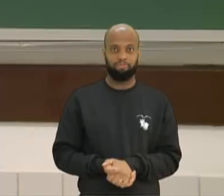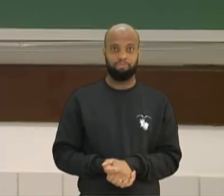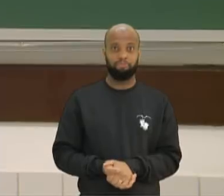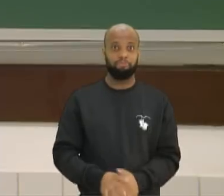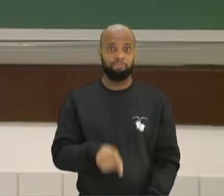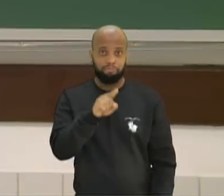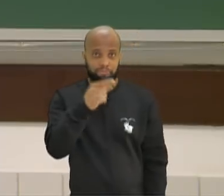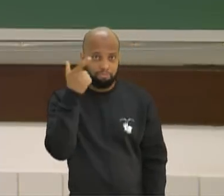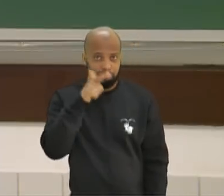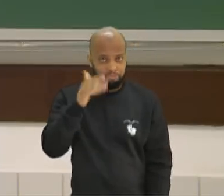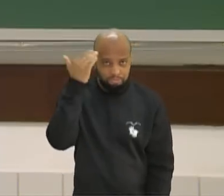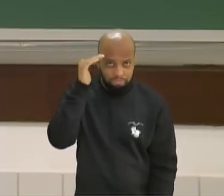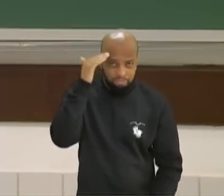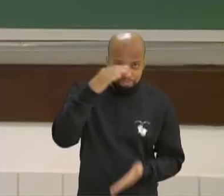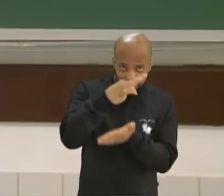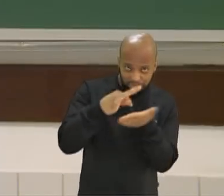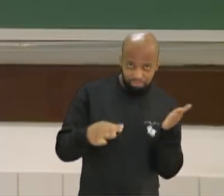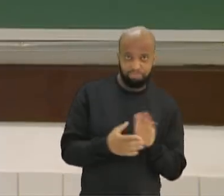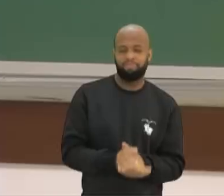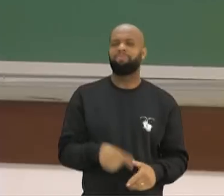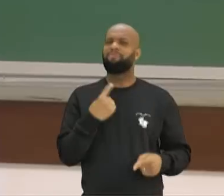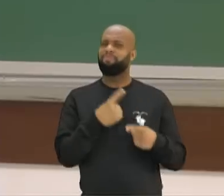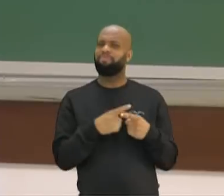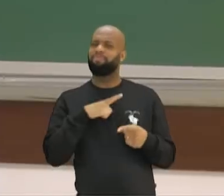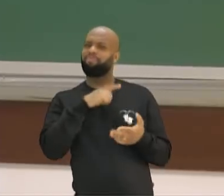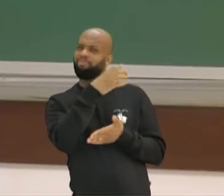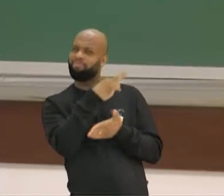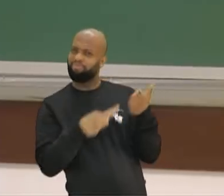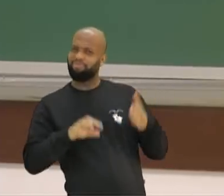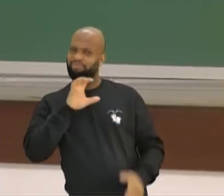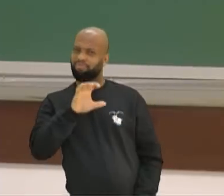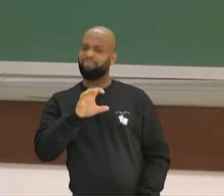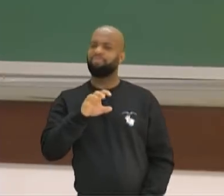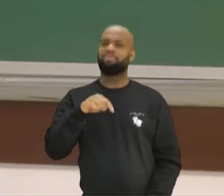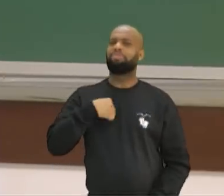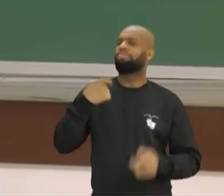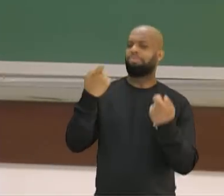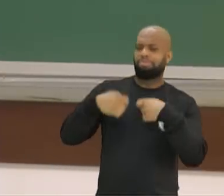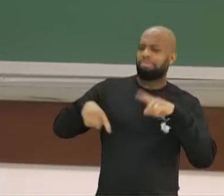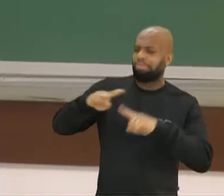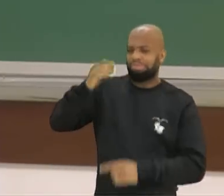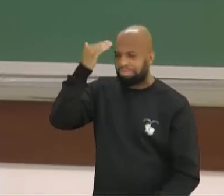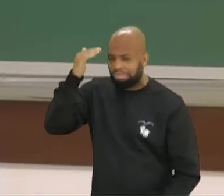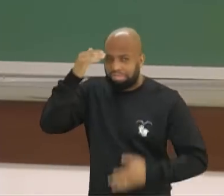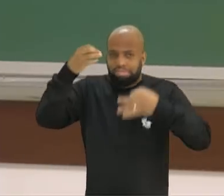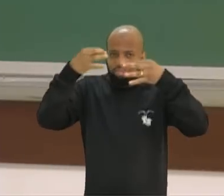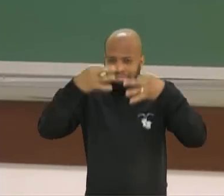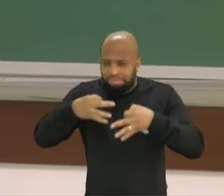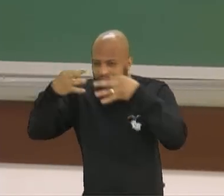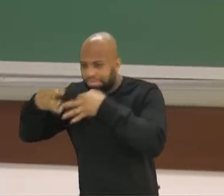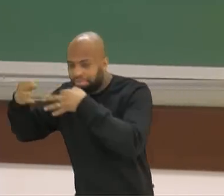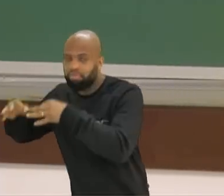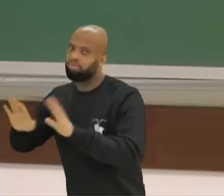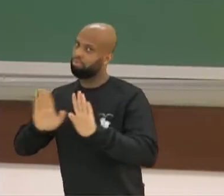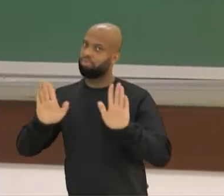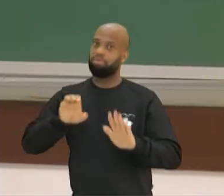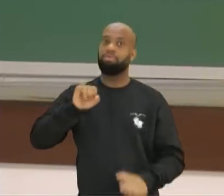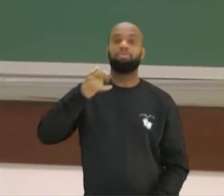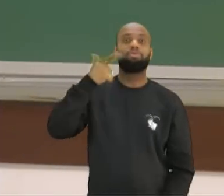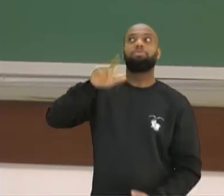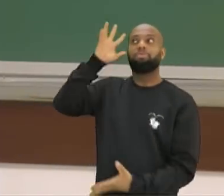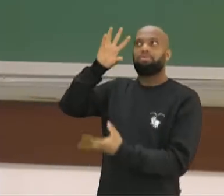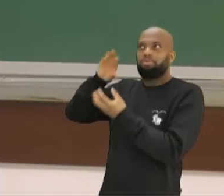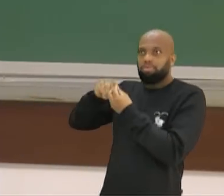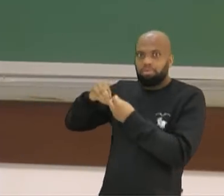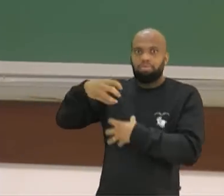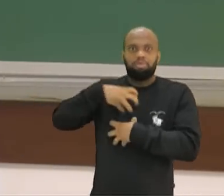conseguiu entender o texto? Assim, quando eu tenho um texto desse, eu não preciso entender ele inteirinho. Se eu conseguir compreender o sentido,